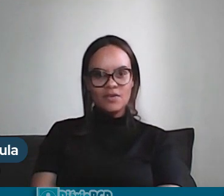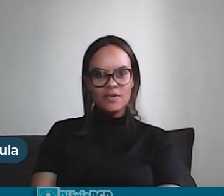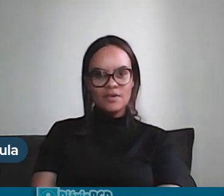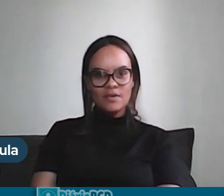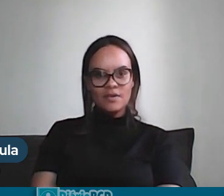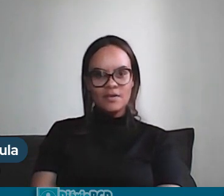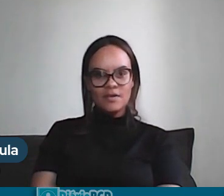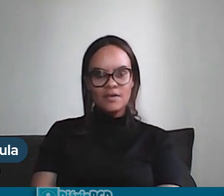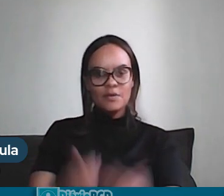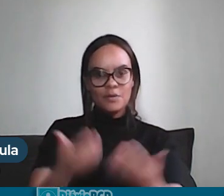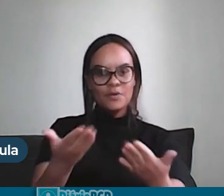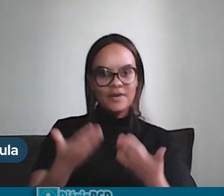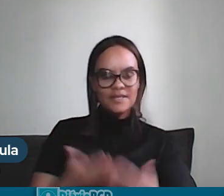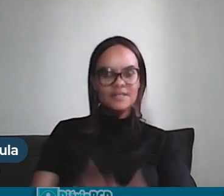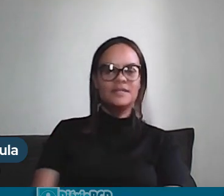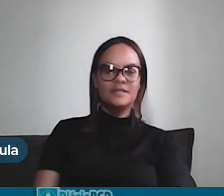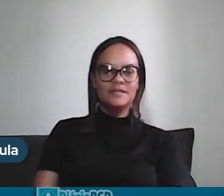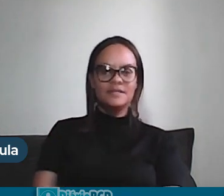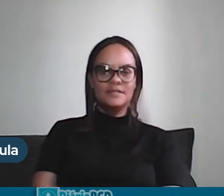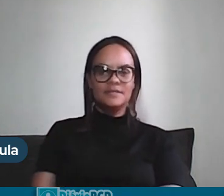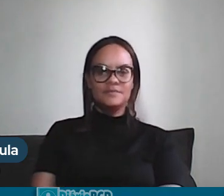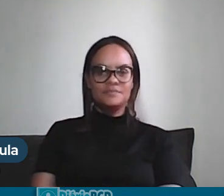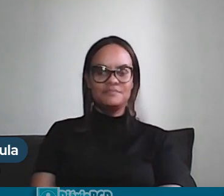pelo convite. Estamos à disposição.